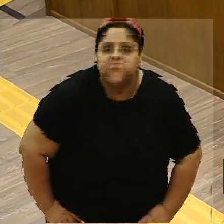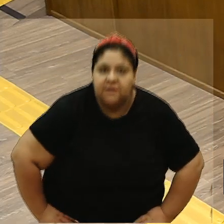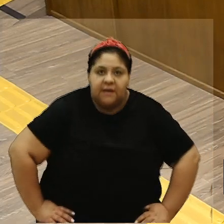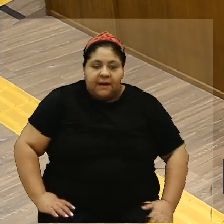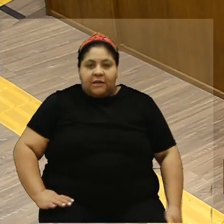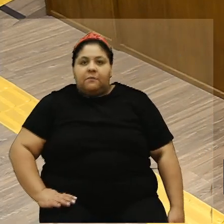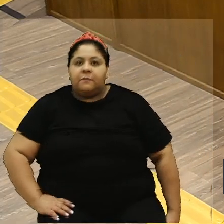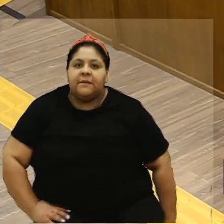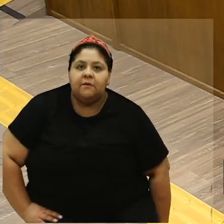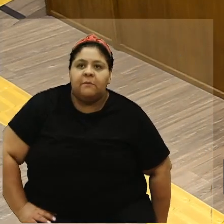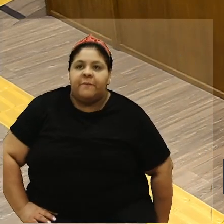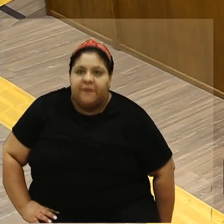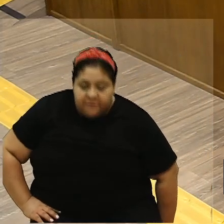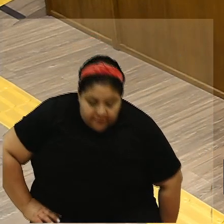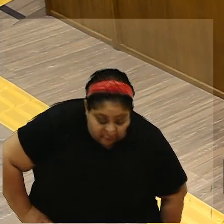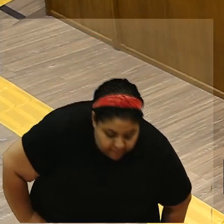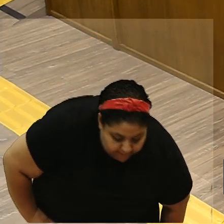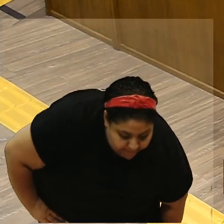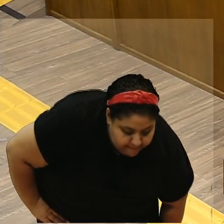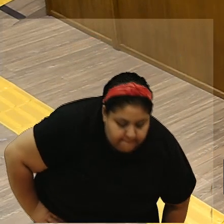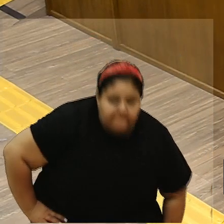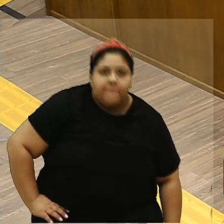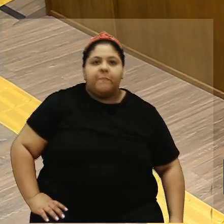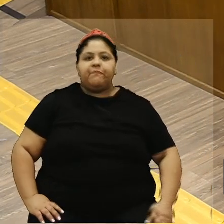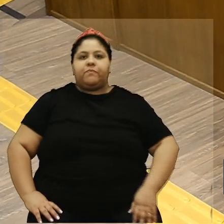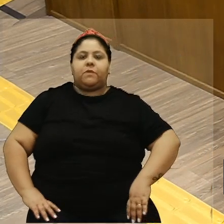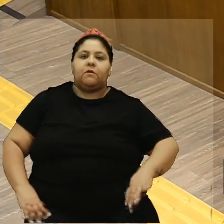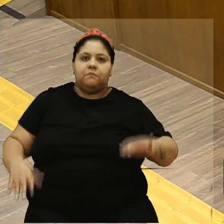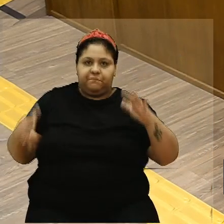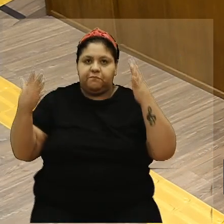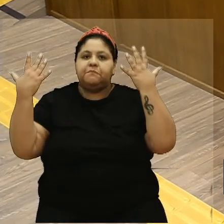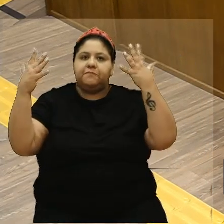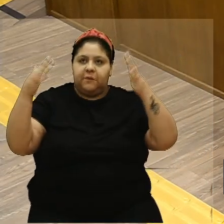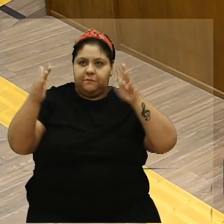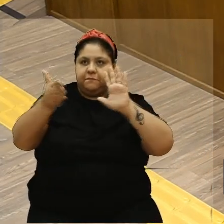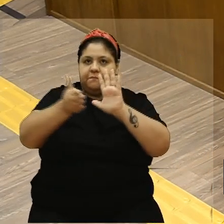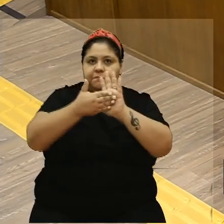reconhecimento. Não votarei no momento oportuno, mas parabéns pela proposição. Com a palavra, a vereadora